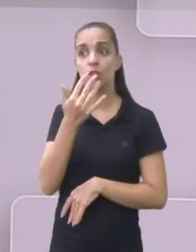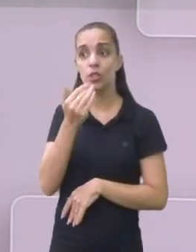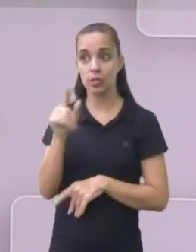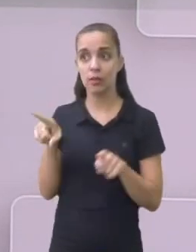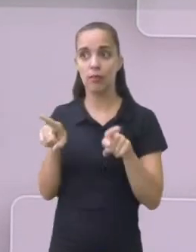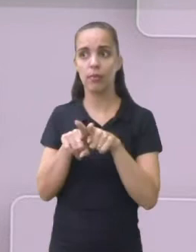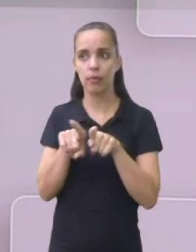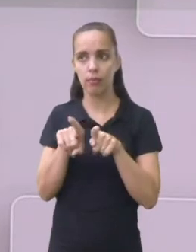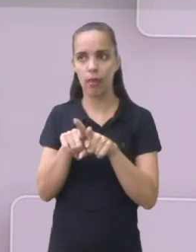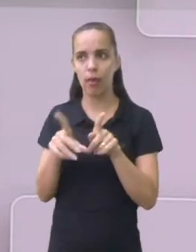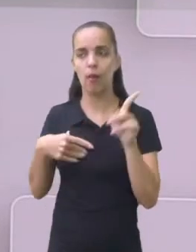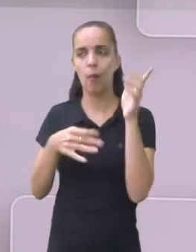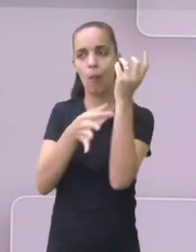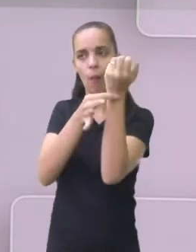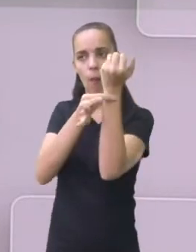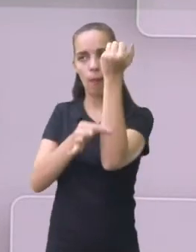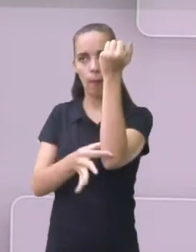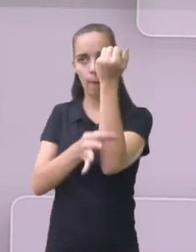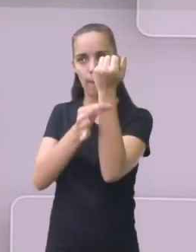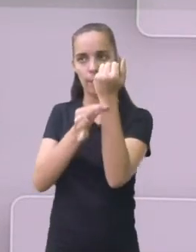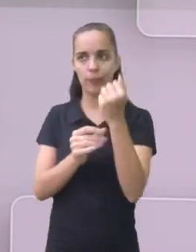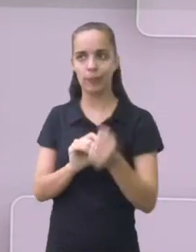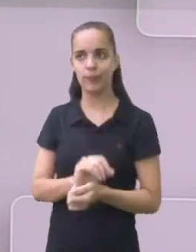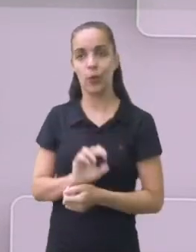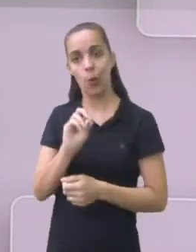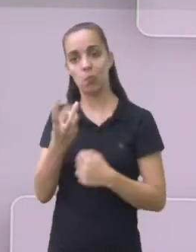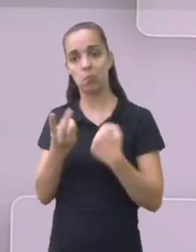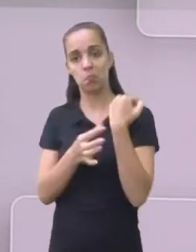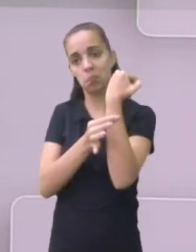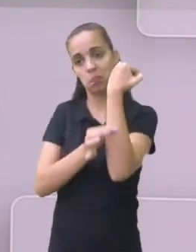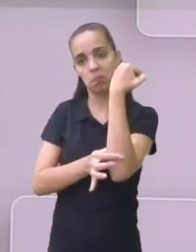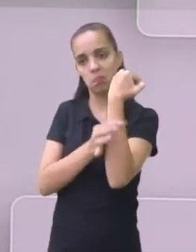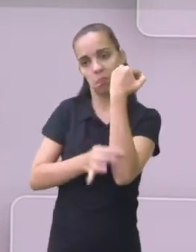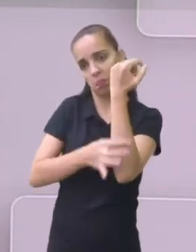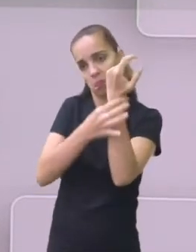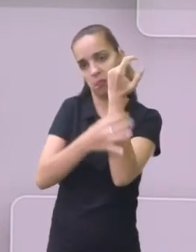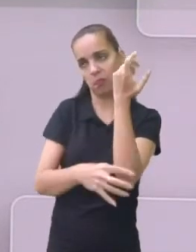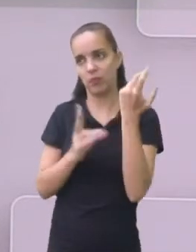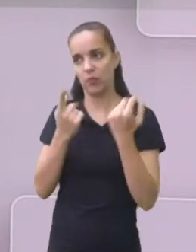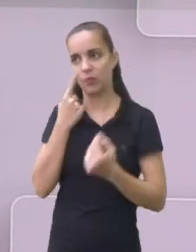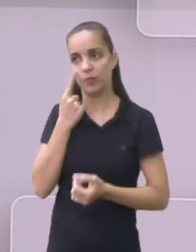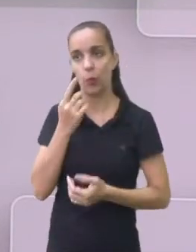que sim é um caule ou um tronco? Vamos ver.